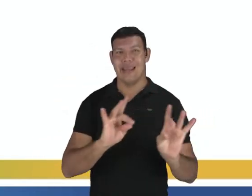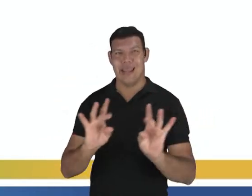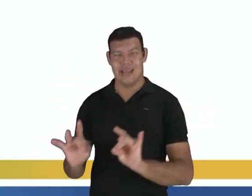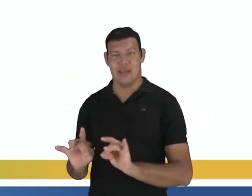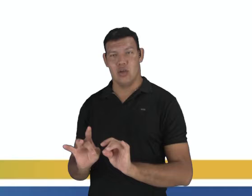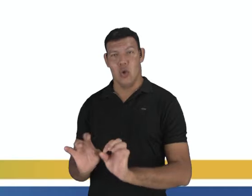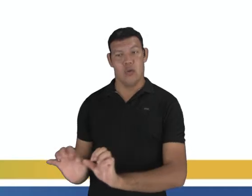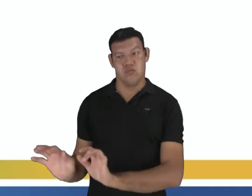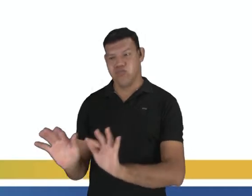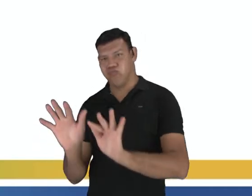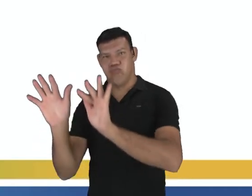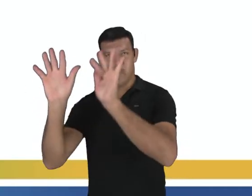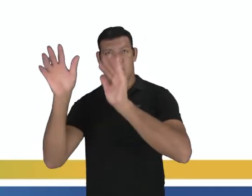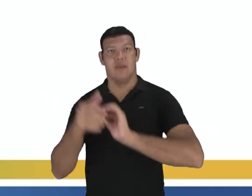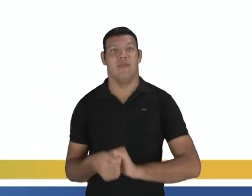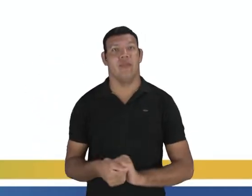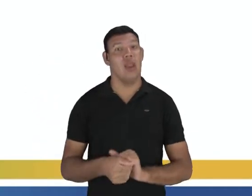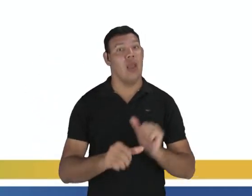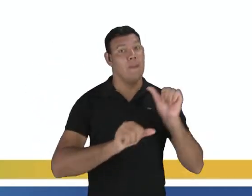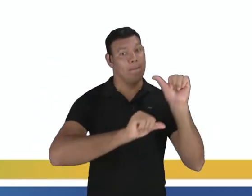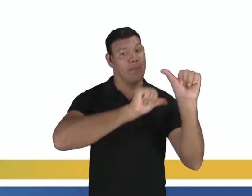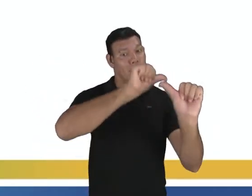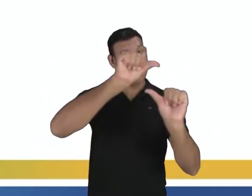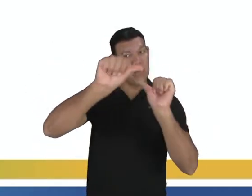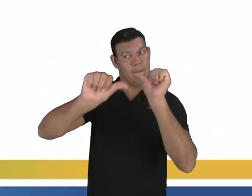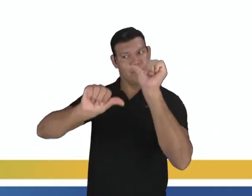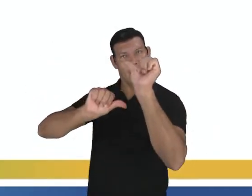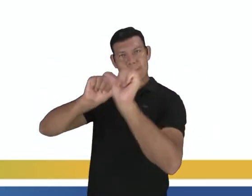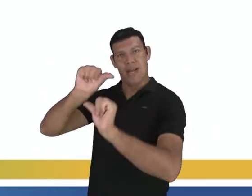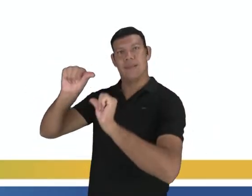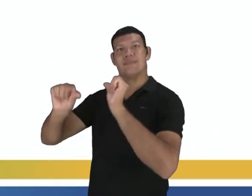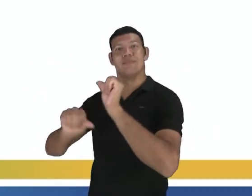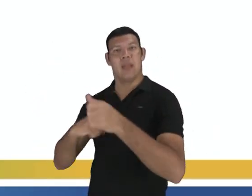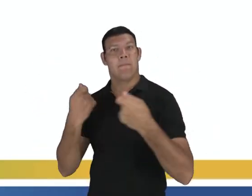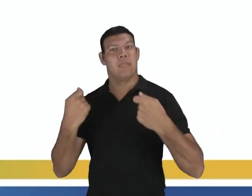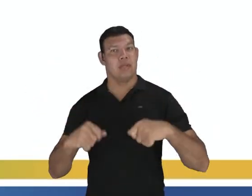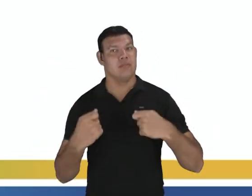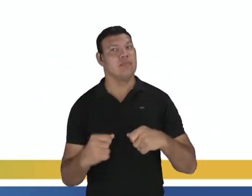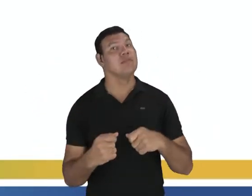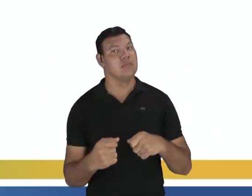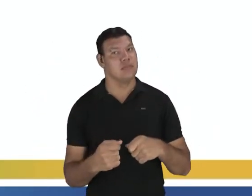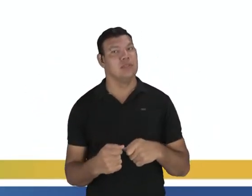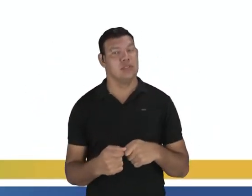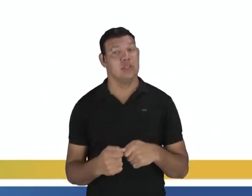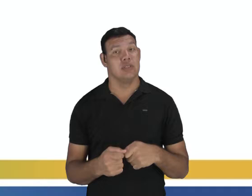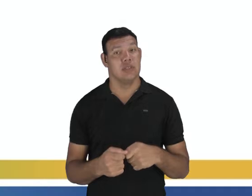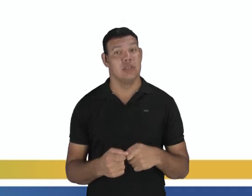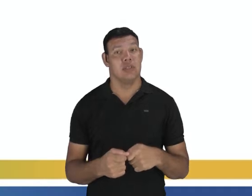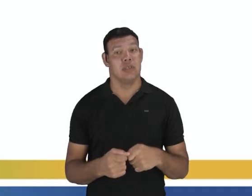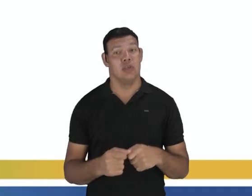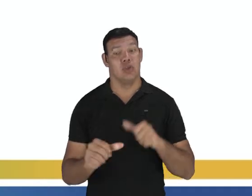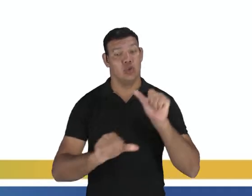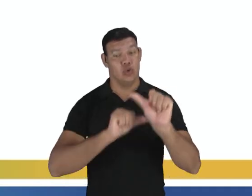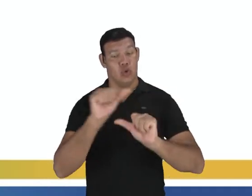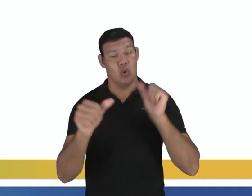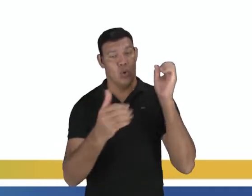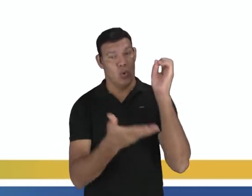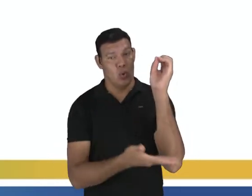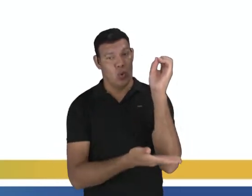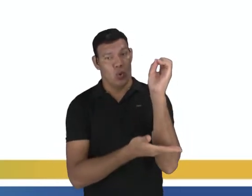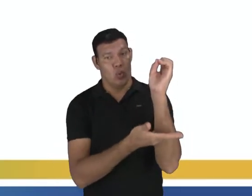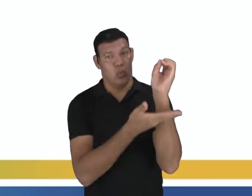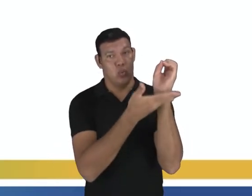essa mudança em cada estado físico, a gente precisa mexer na temperatura. Então, quando a gente aumenta